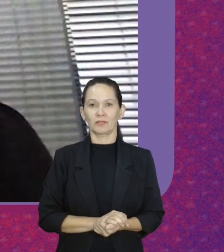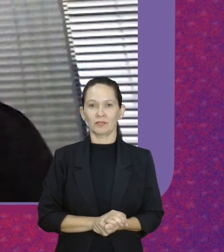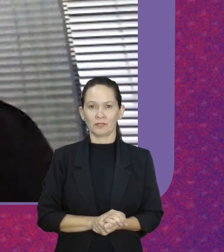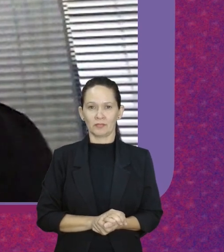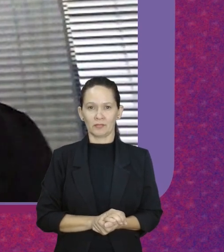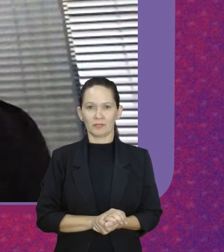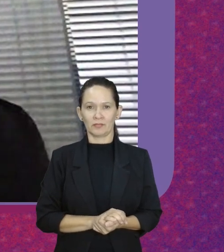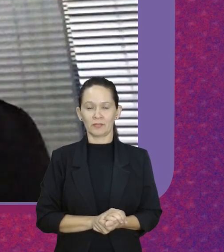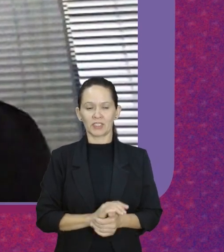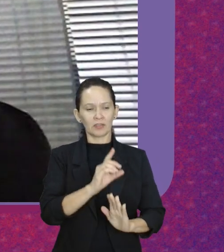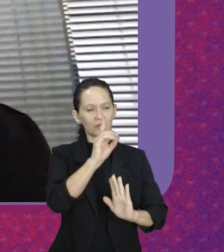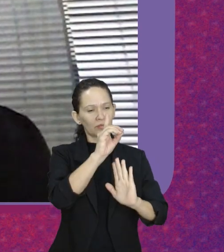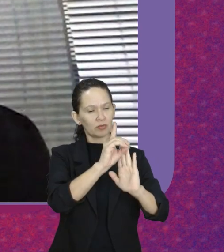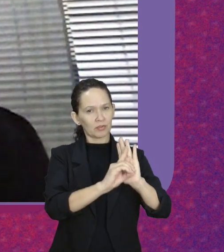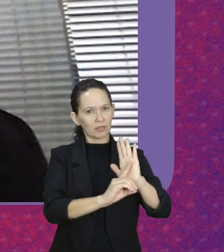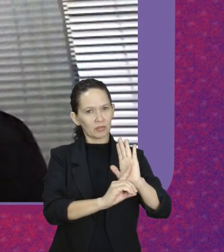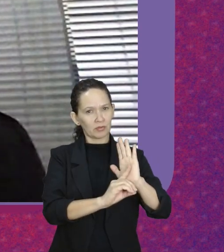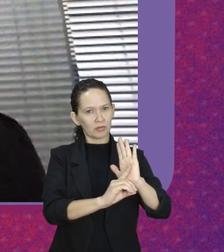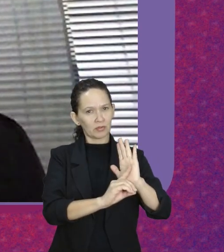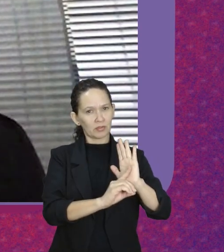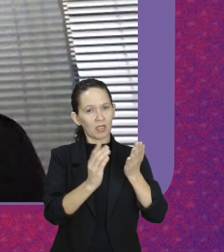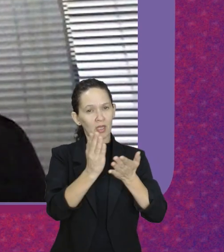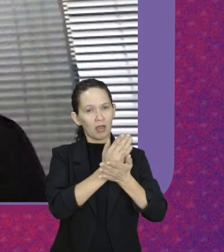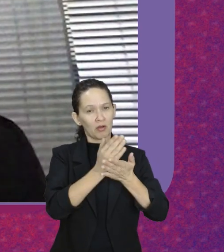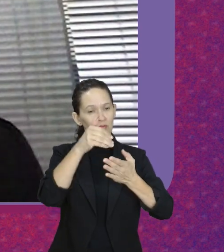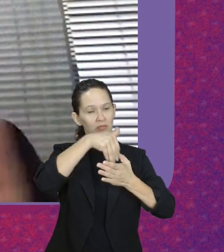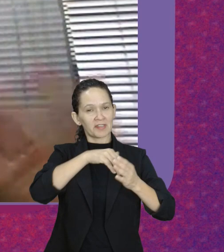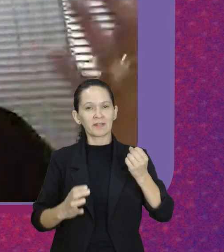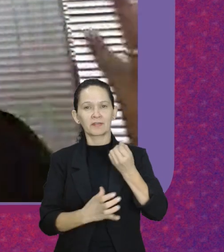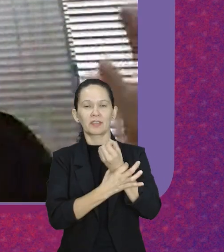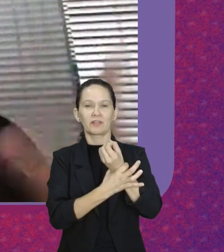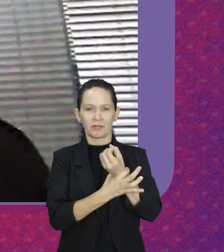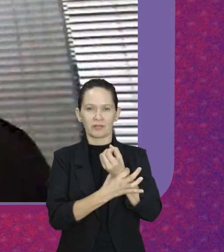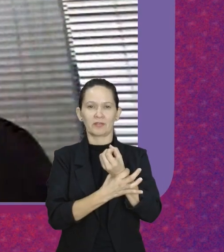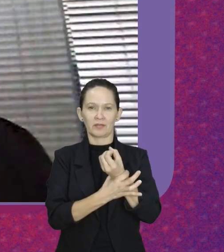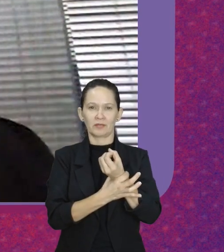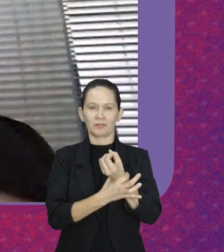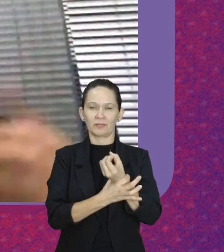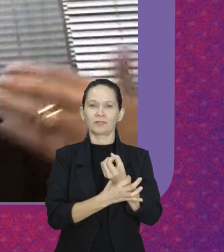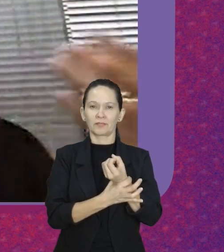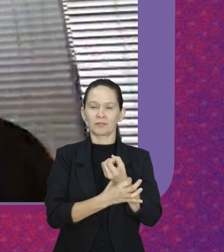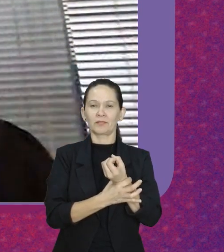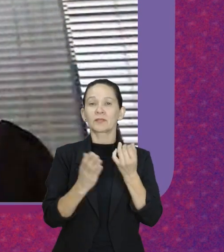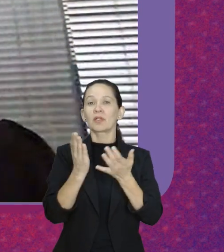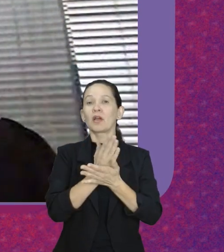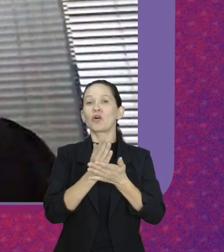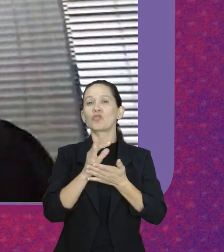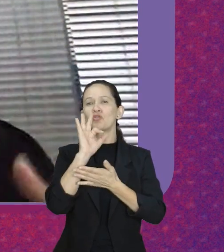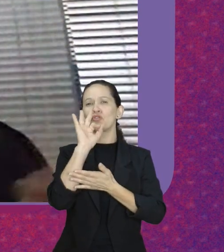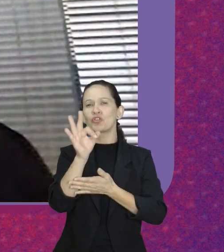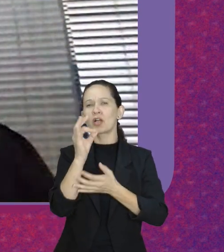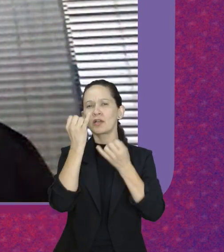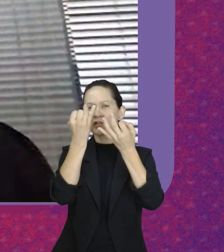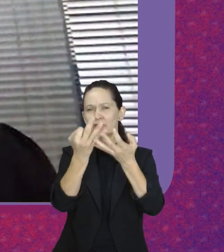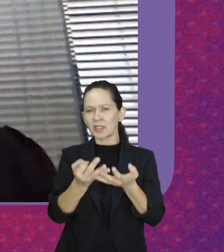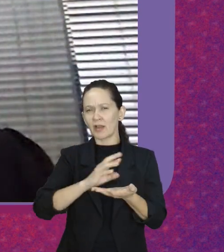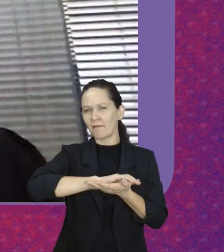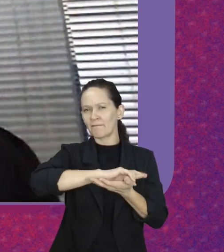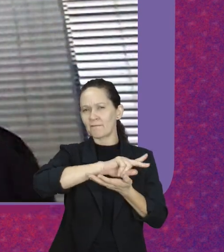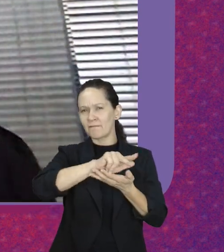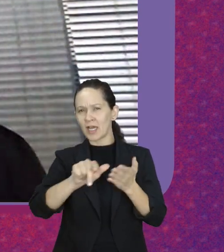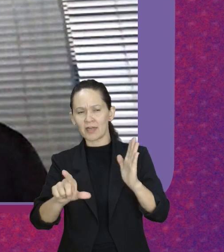e esses direitos, né, não estão garantidos, né? Eles estão aí determinados por uma série de